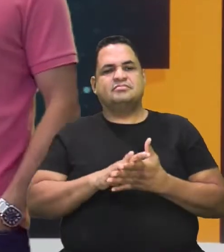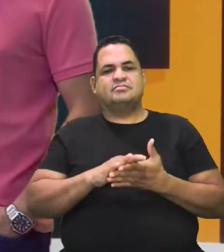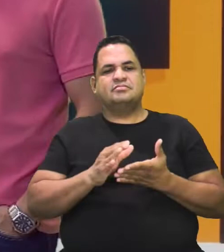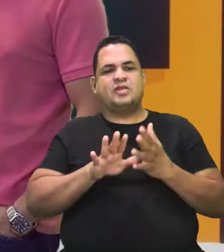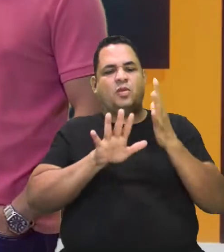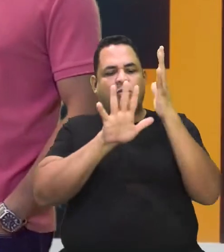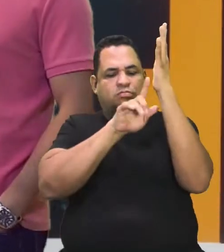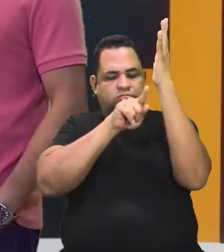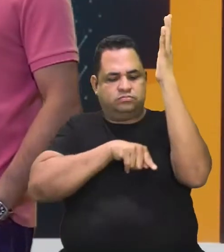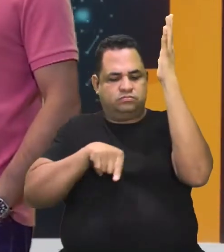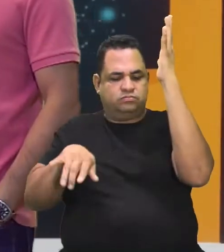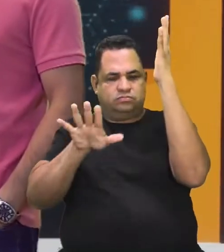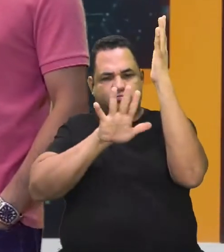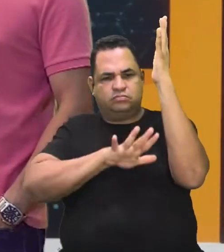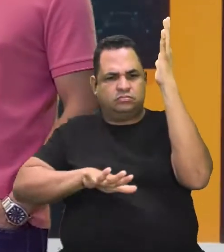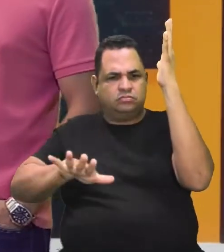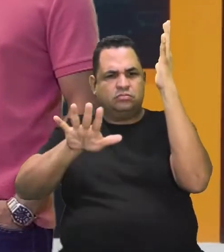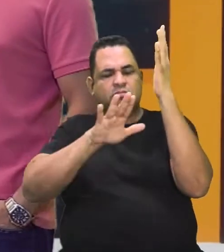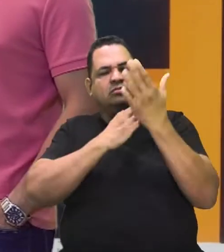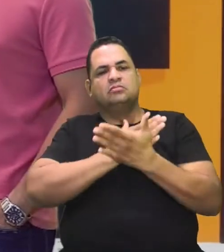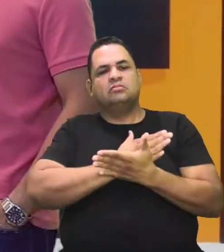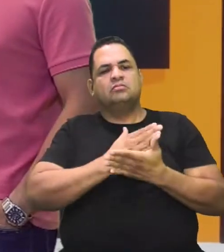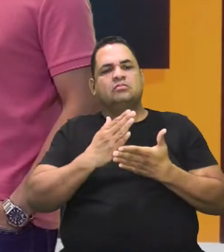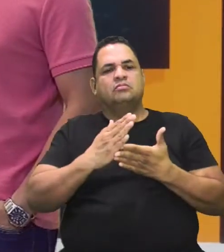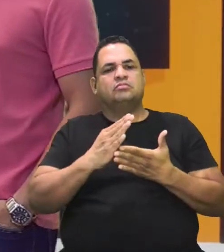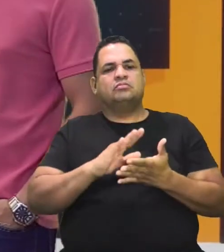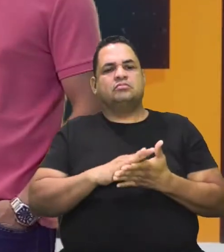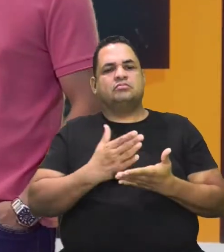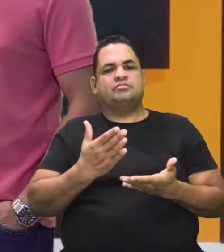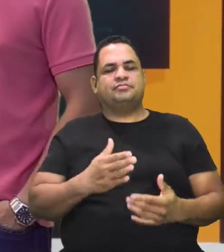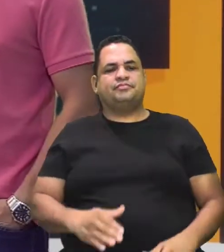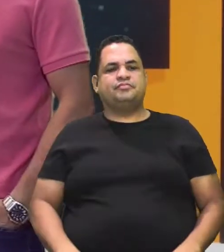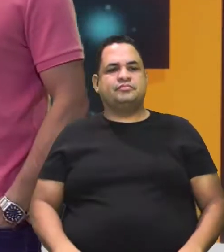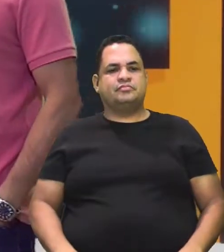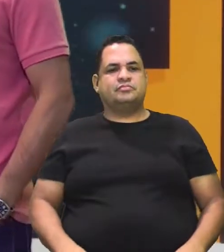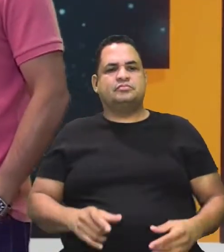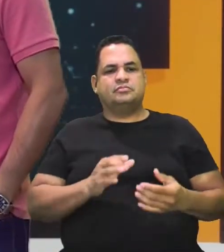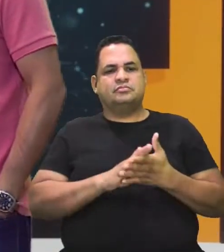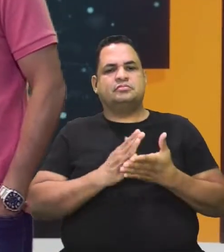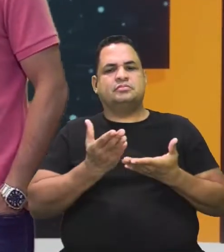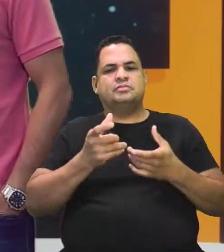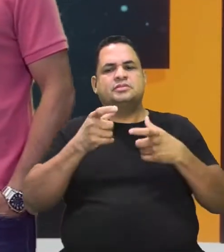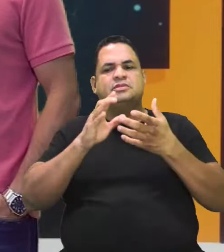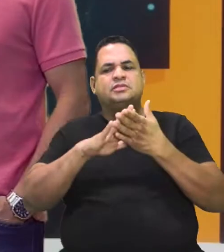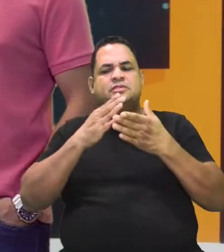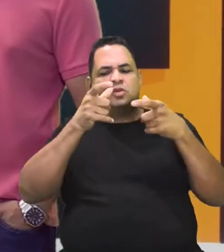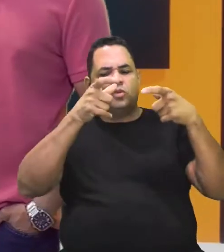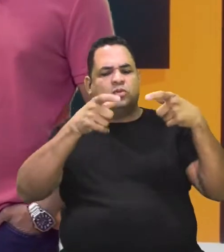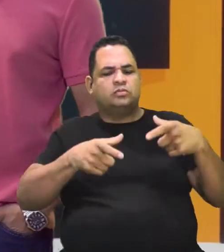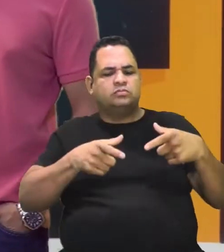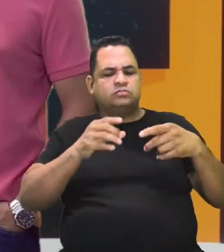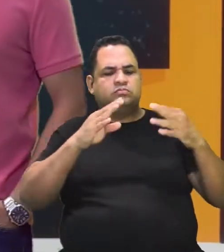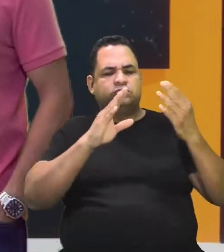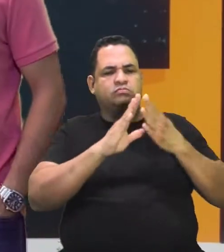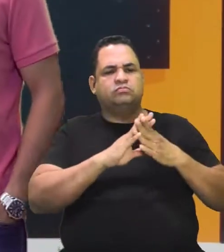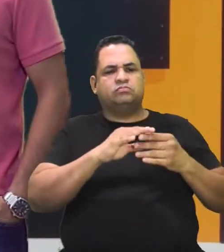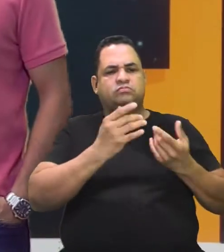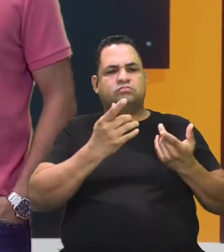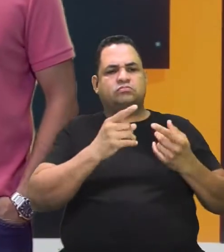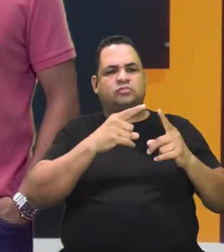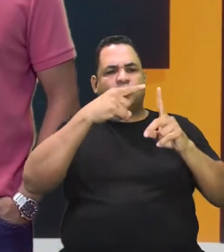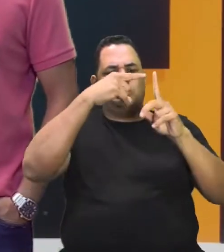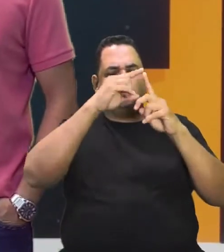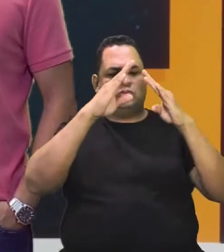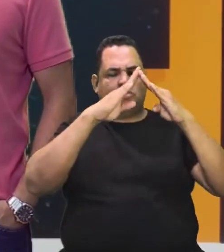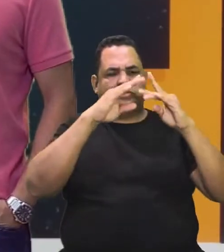plano cartesiano. O plano cartesiano começa lá quando é bem pequenininho, né? Localiza a igrejinha. Isso. Já jogou Batalha